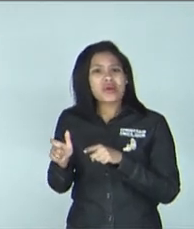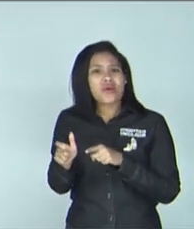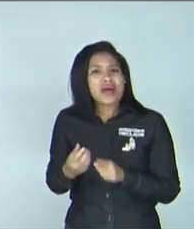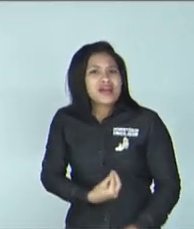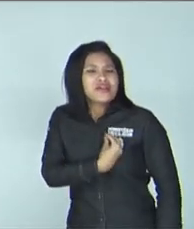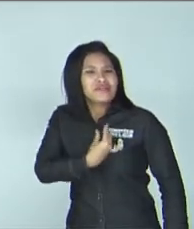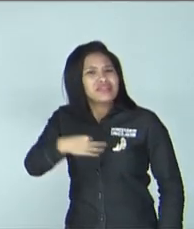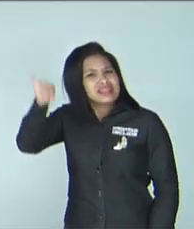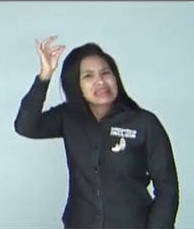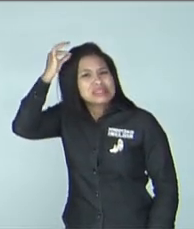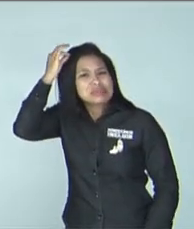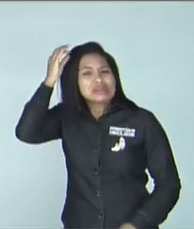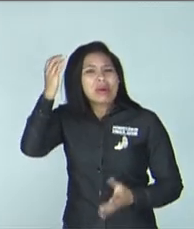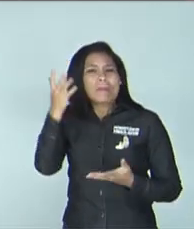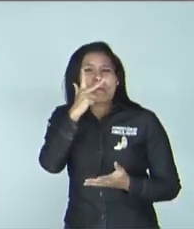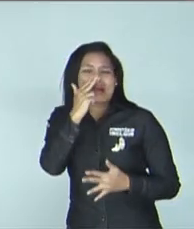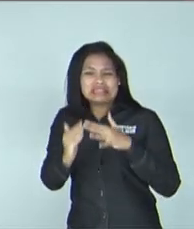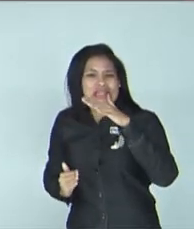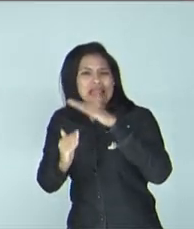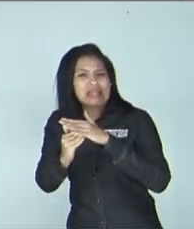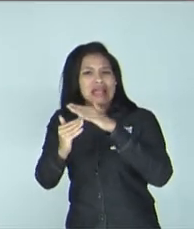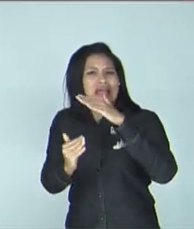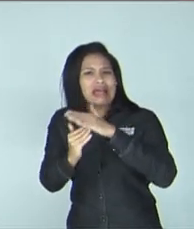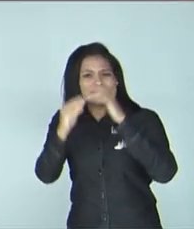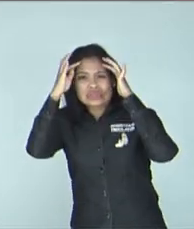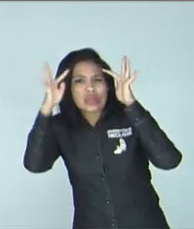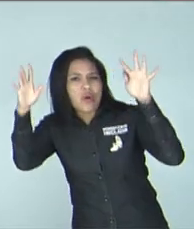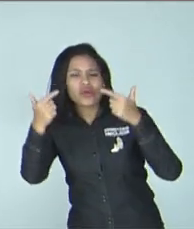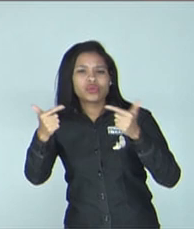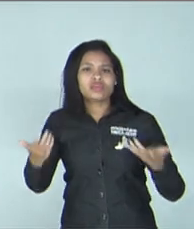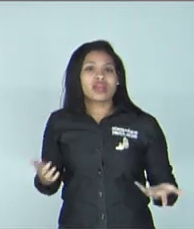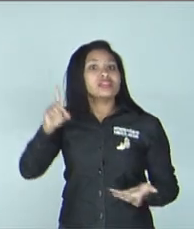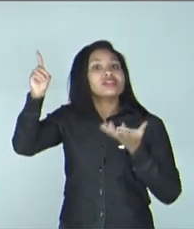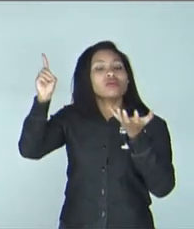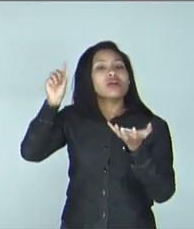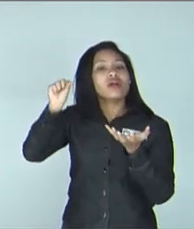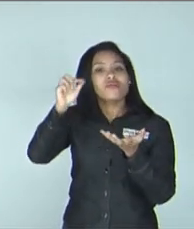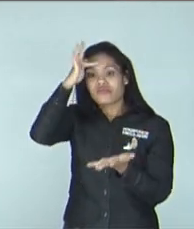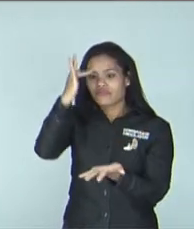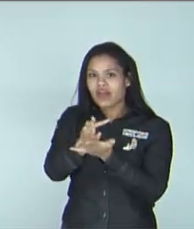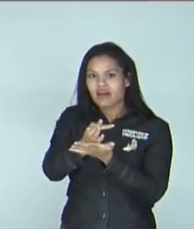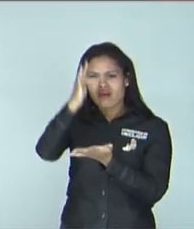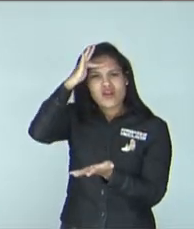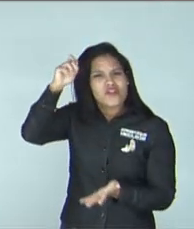limitada sem sonhos deus tá querendo que a gente volta a simplicidade da fé